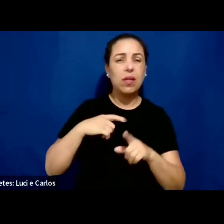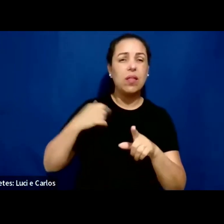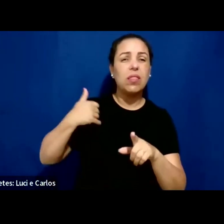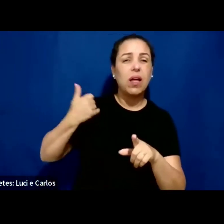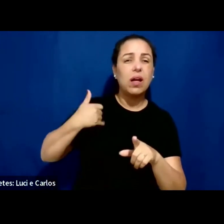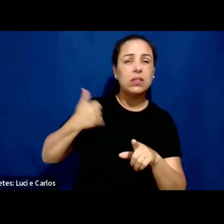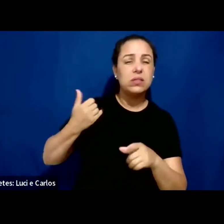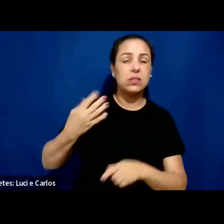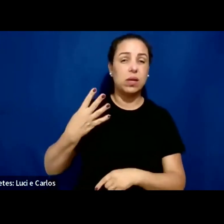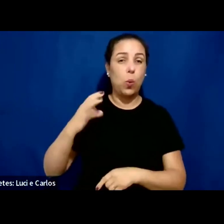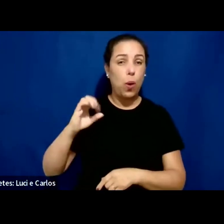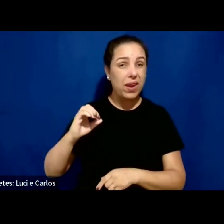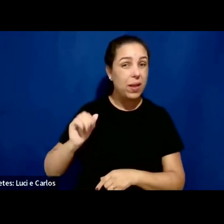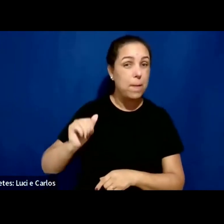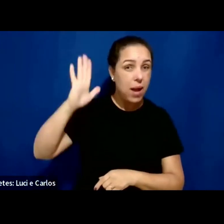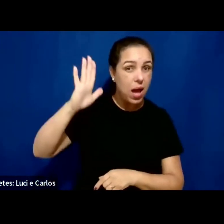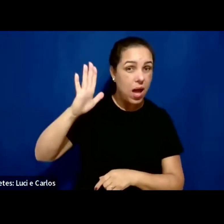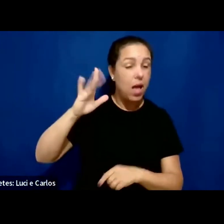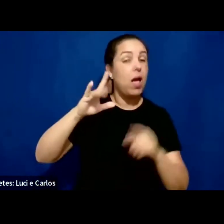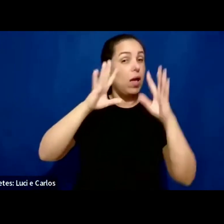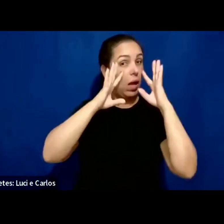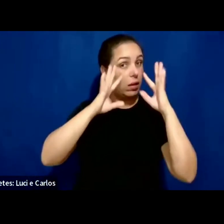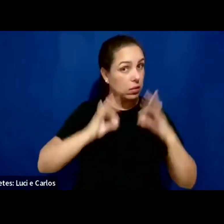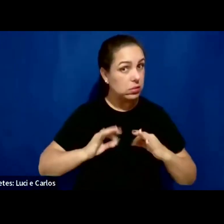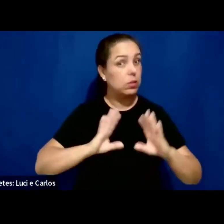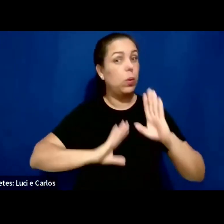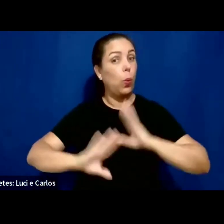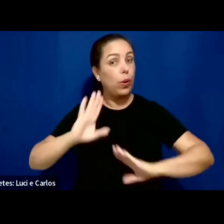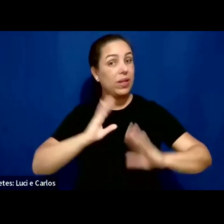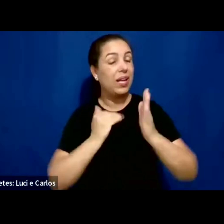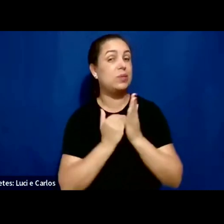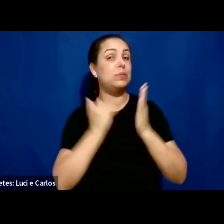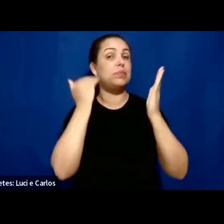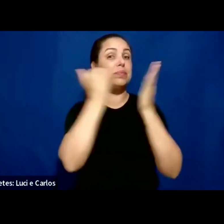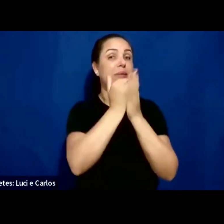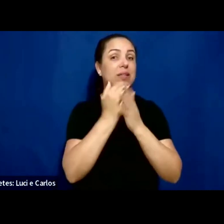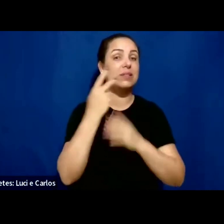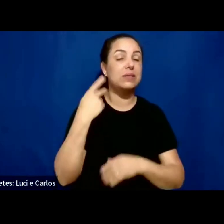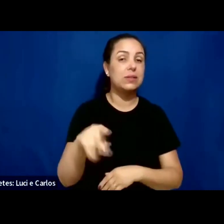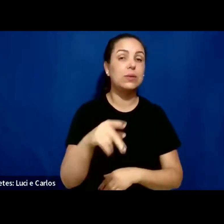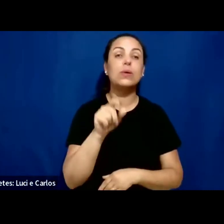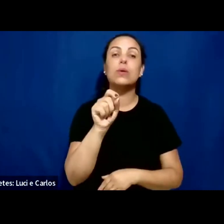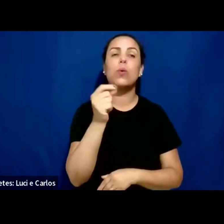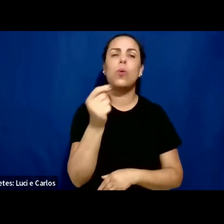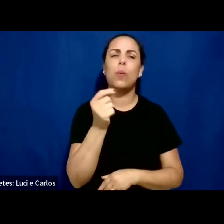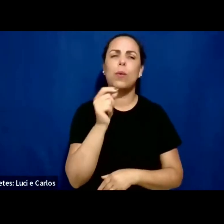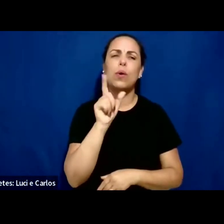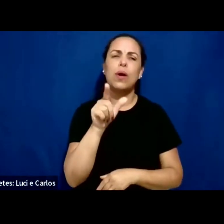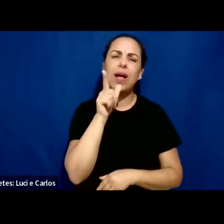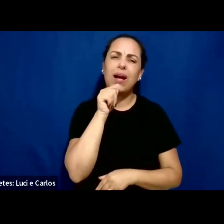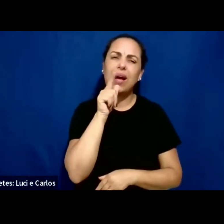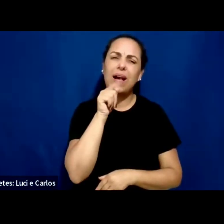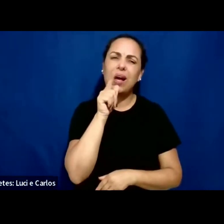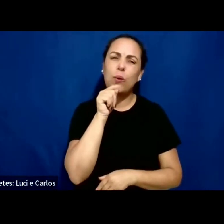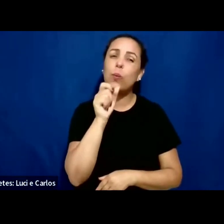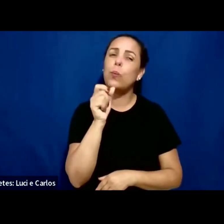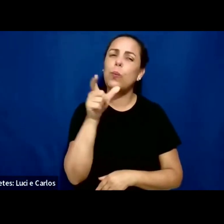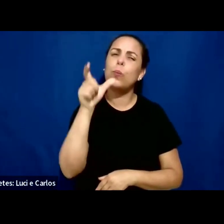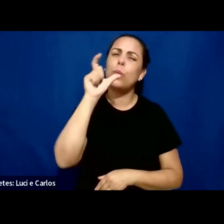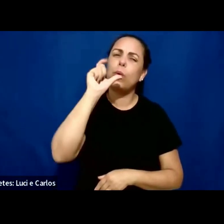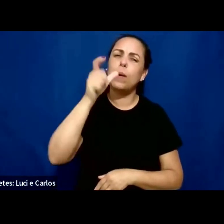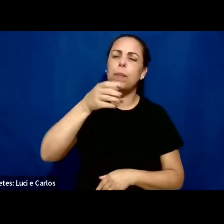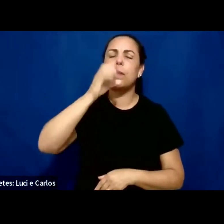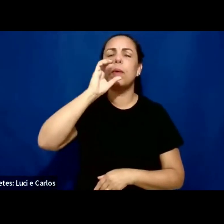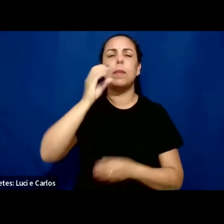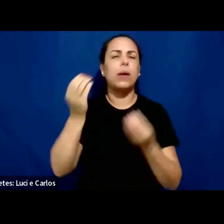anos tem que estar atento à sua hidratação e à sua alimentação.